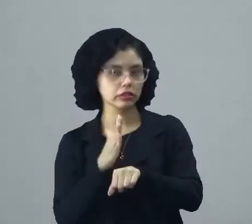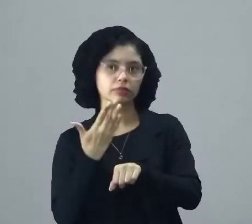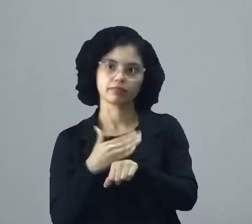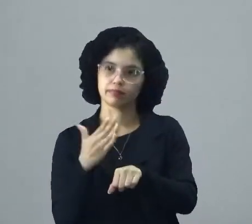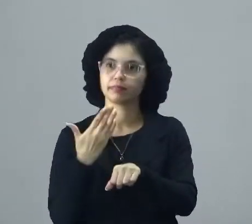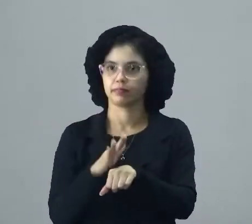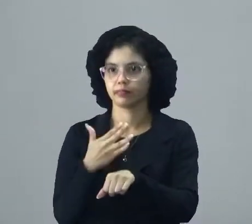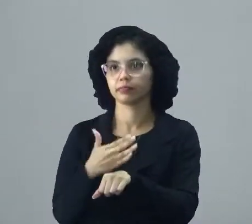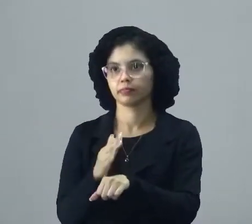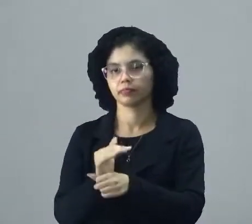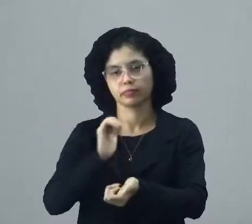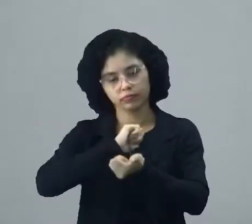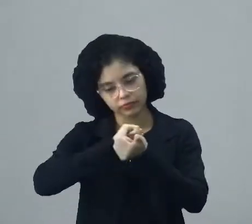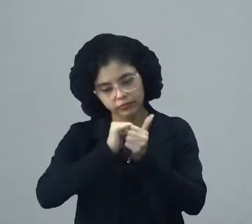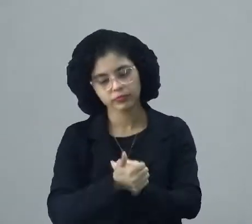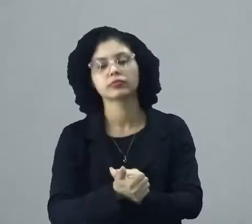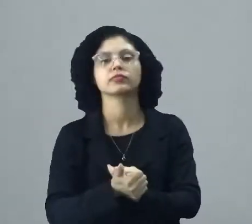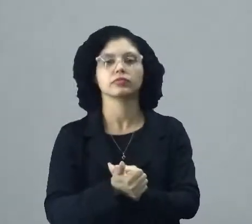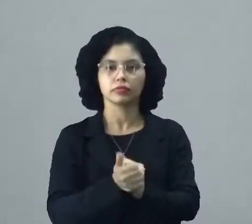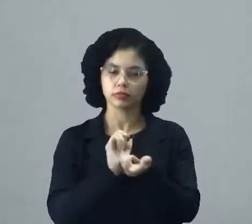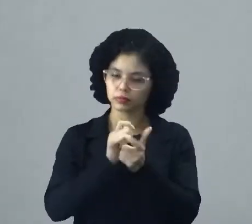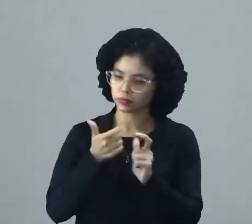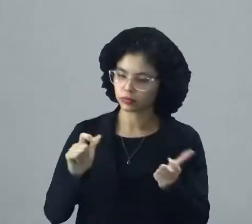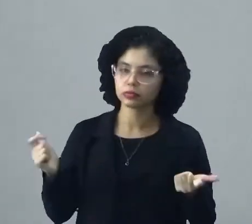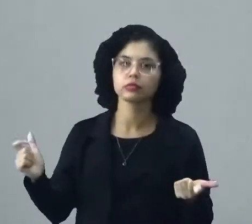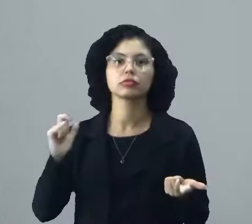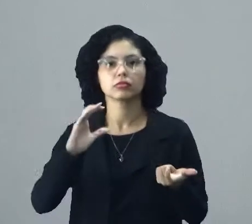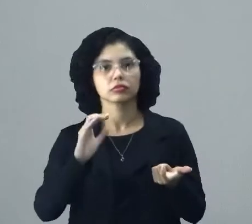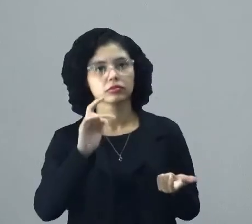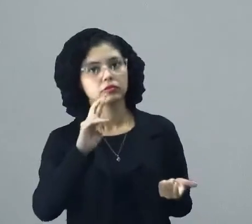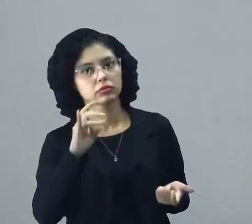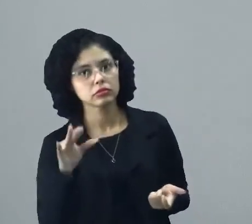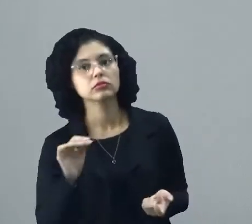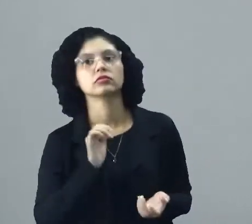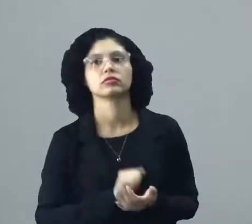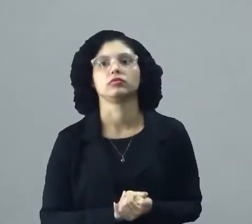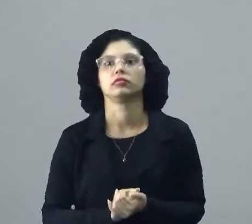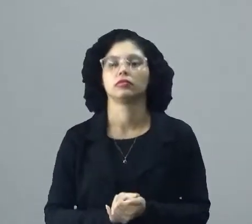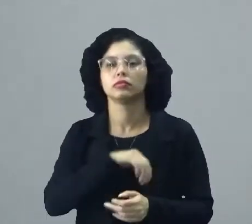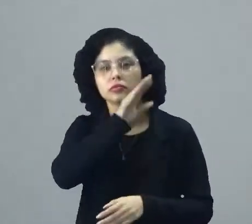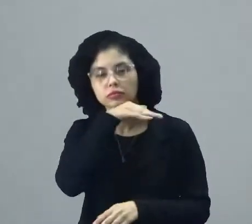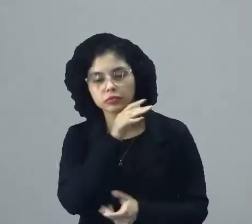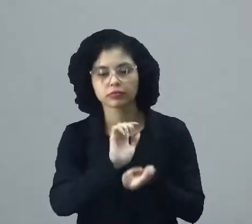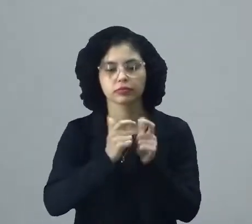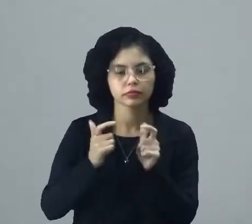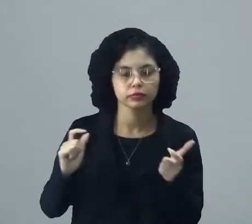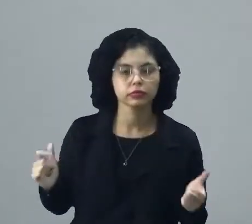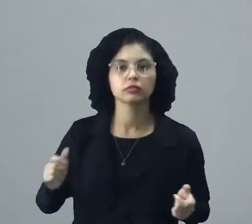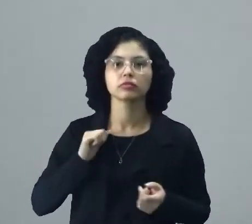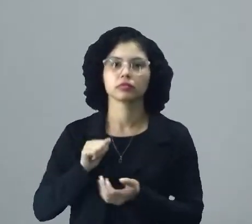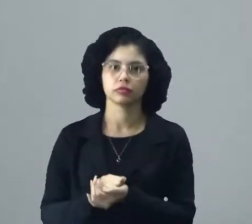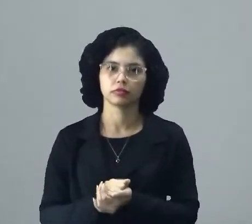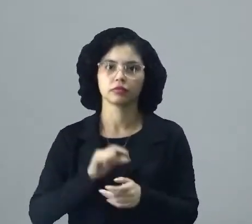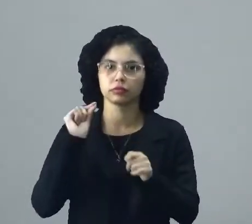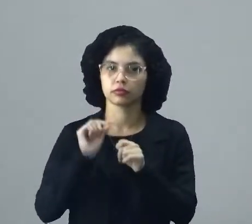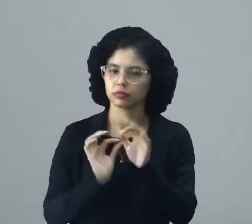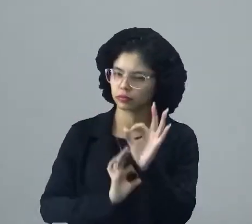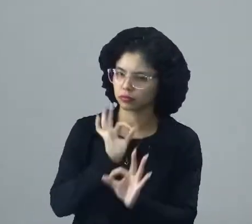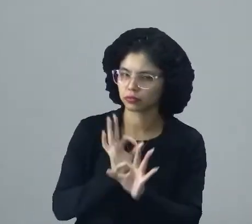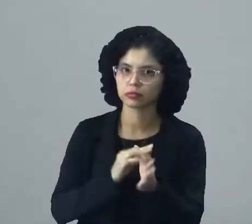treinando, se adaptando, aumentando a carga à medida que o animal ia crescendo e ele foi se